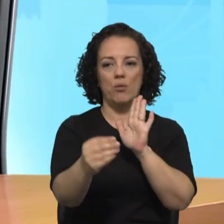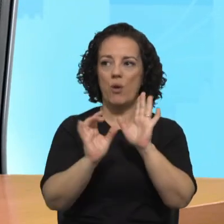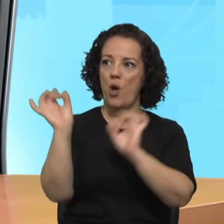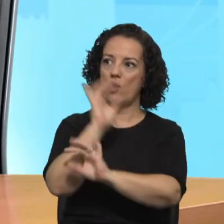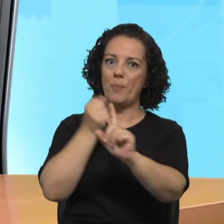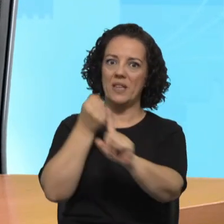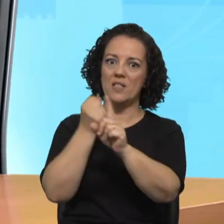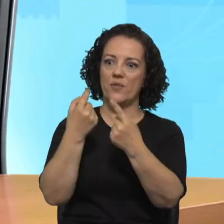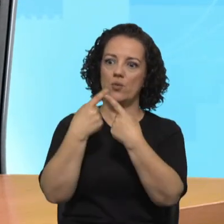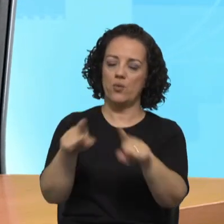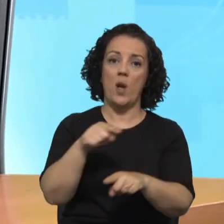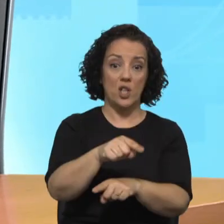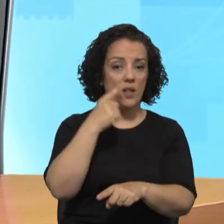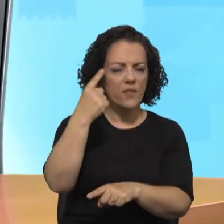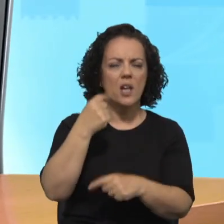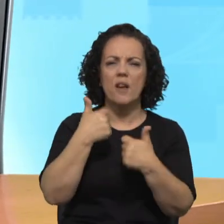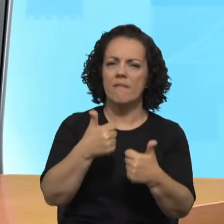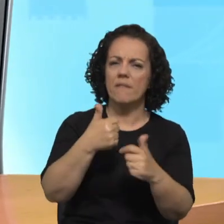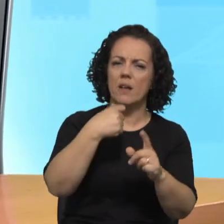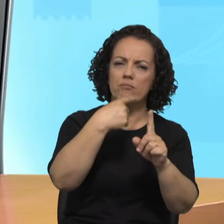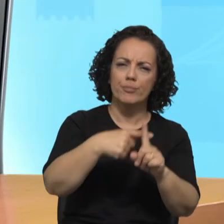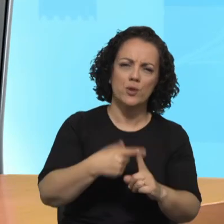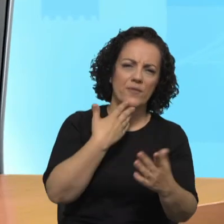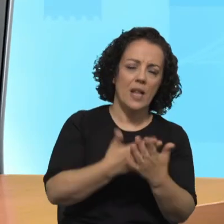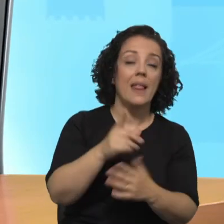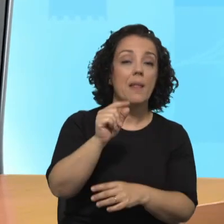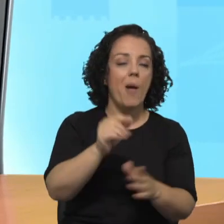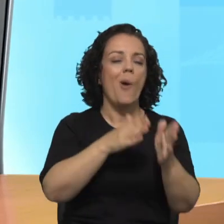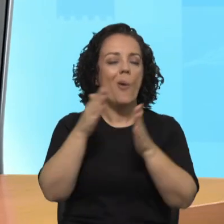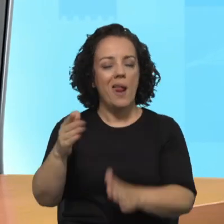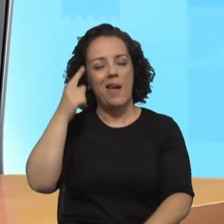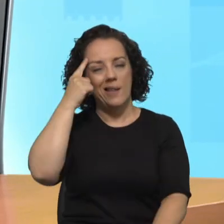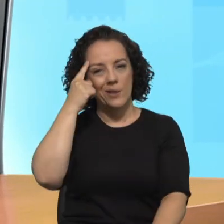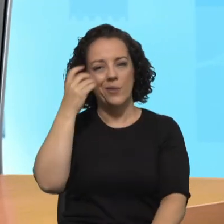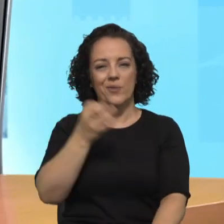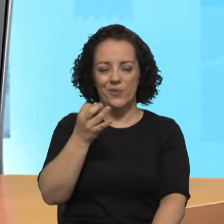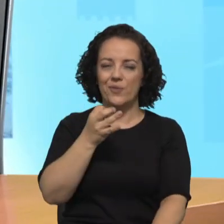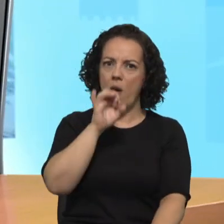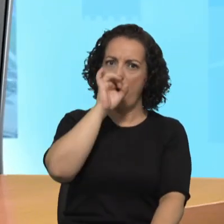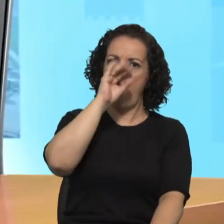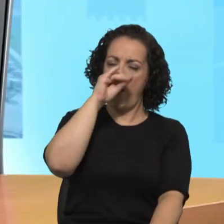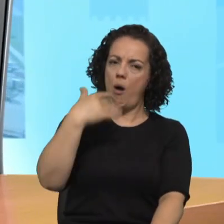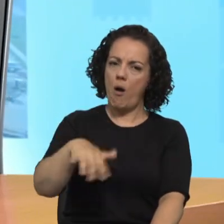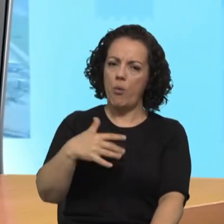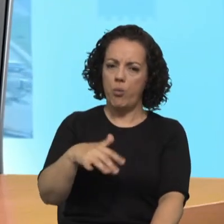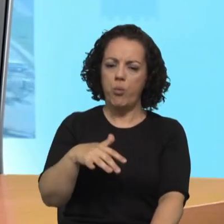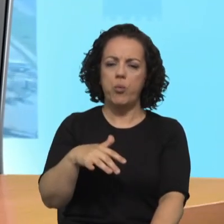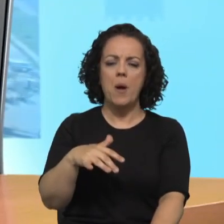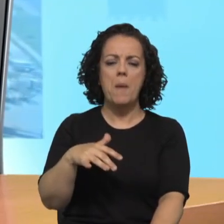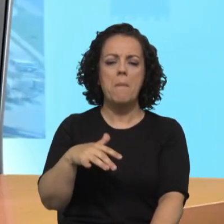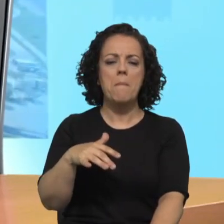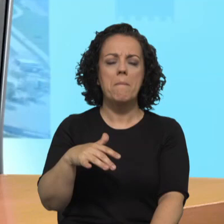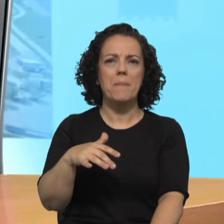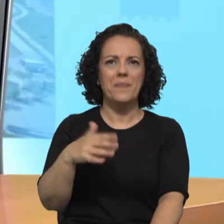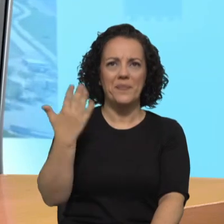Portanto, foi uma viagem muito rica, que teve também outra faceta, já agora, que surpreendente, que acho que já houve um prolongamento